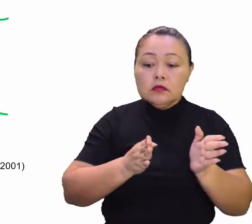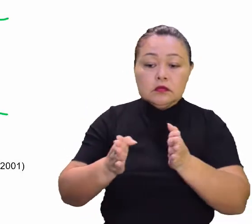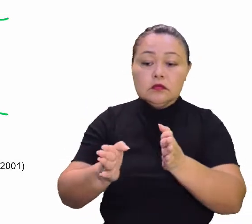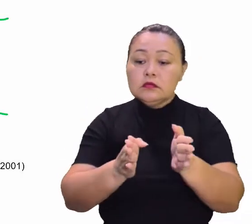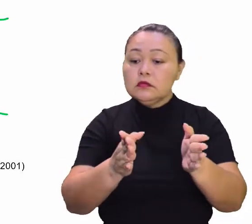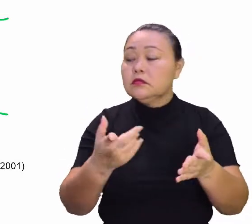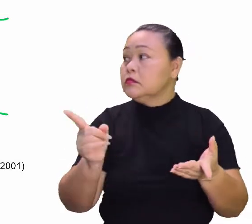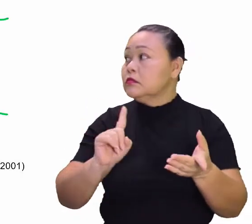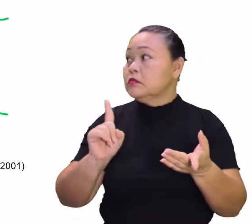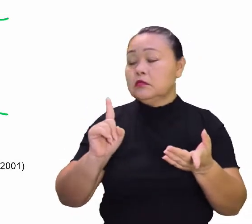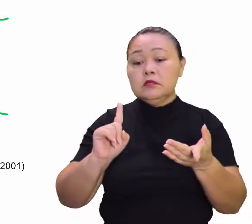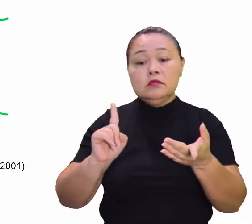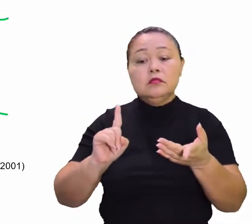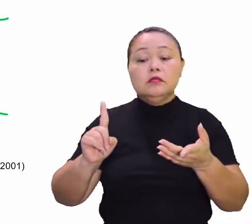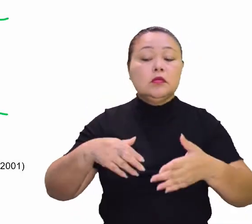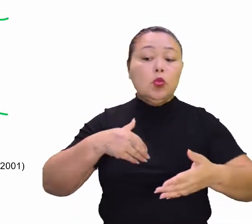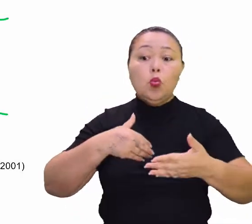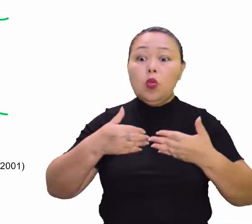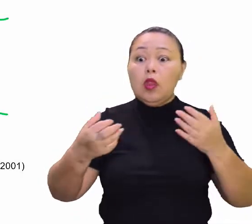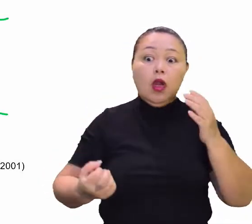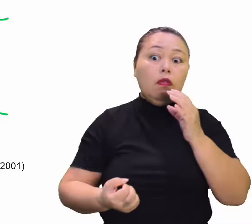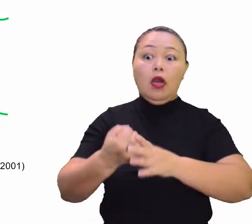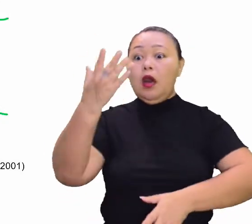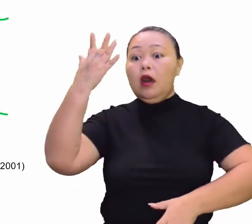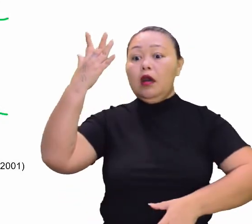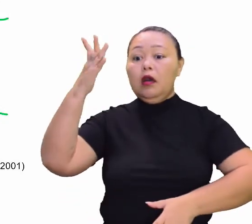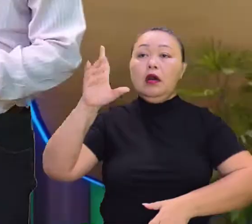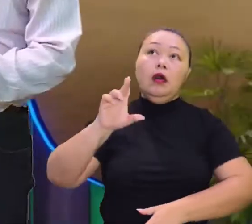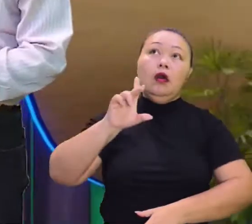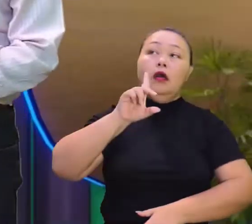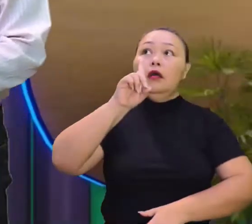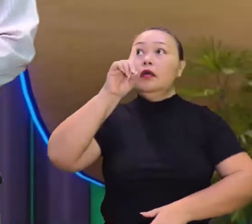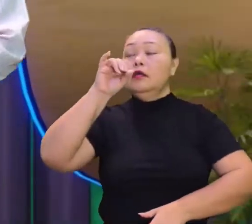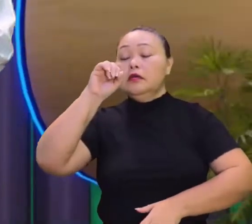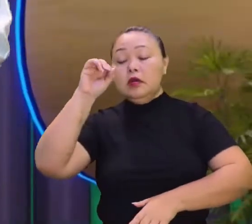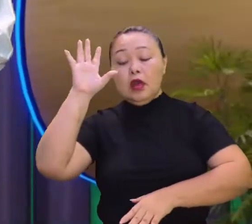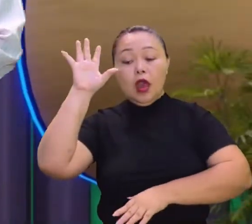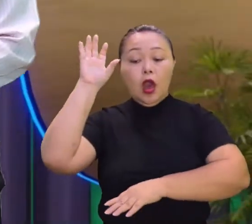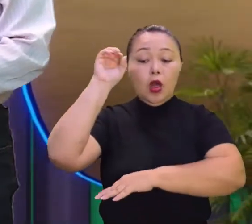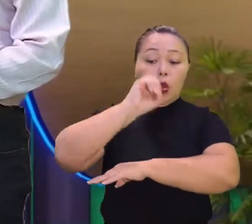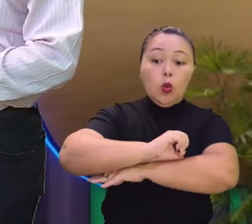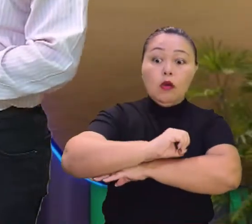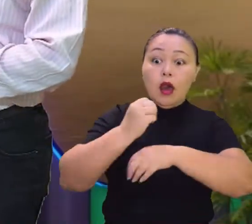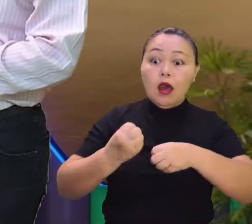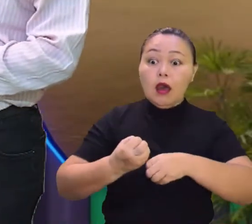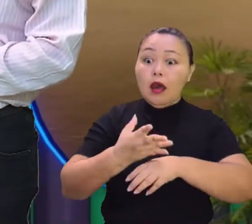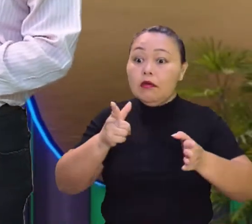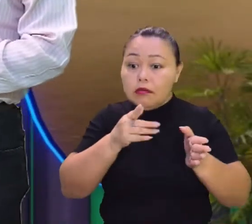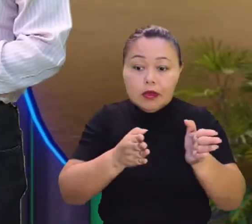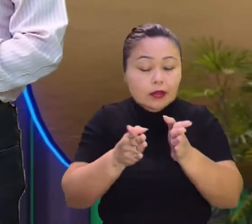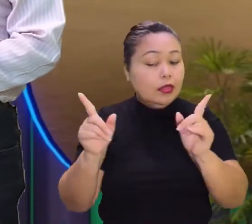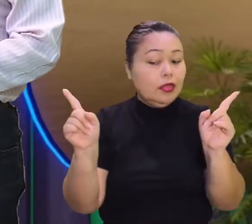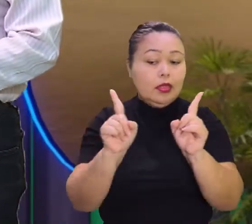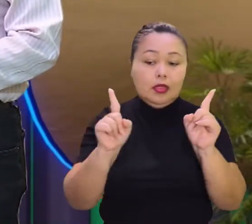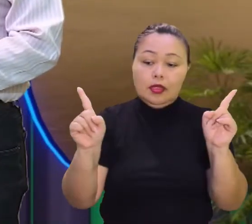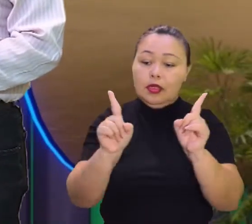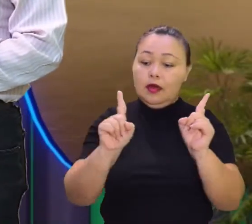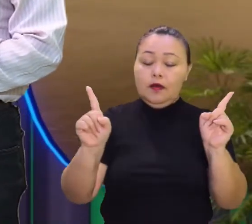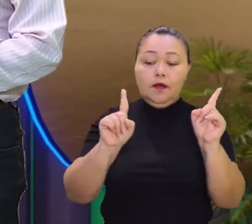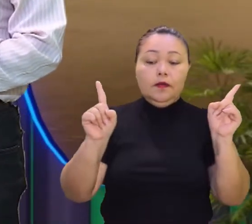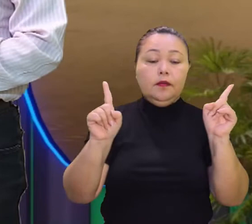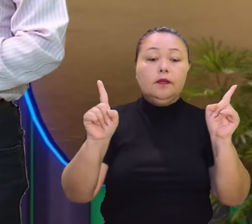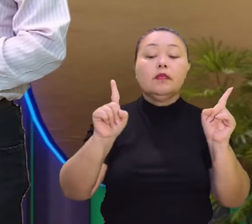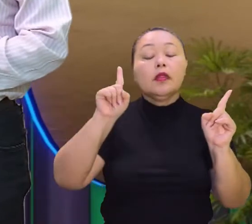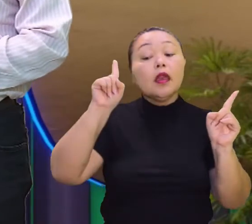se formou do nada, do dia para a noite. A gente sabe, por isso que a gente tem que sempre relacionar